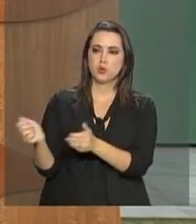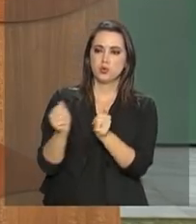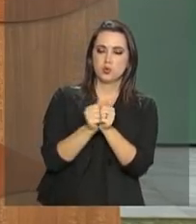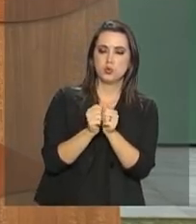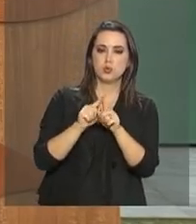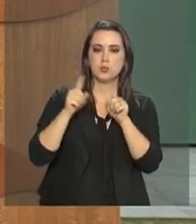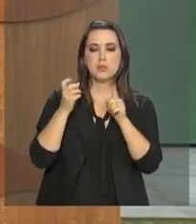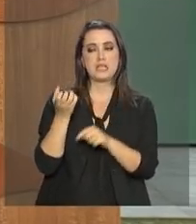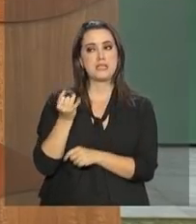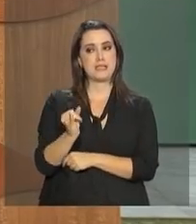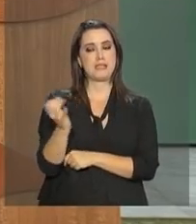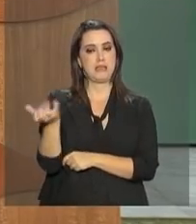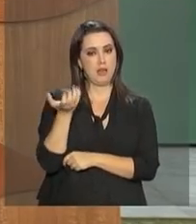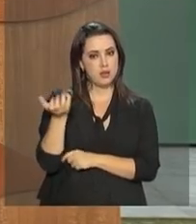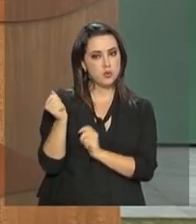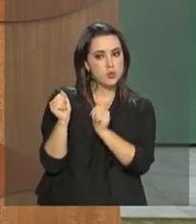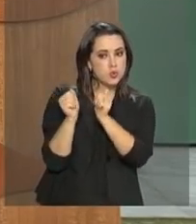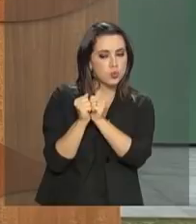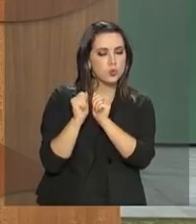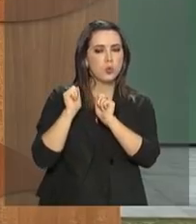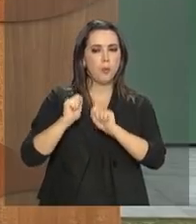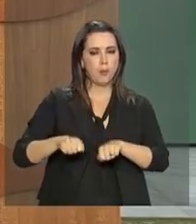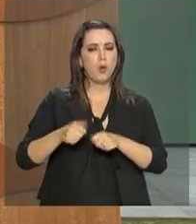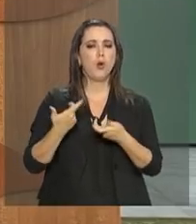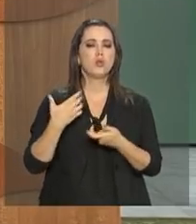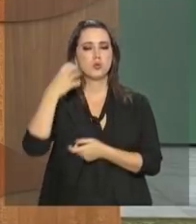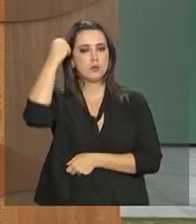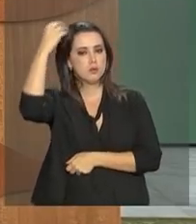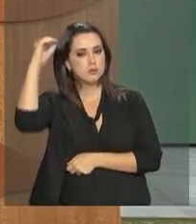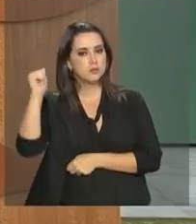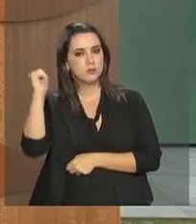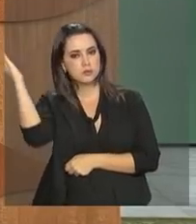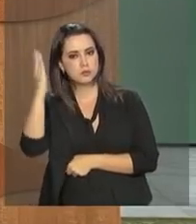quando ele queira nós poderemos juntos para o exterior